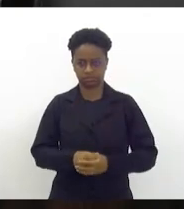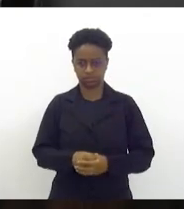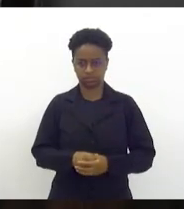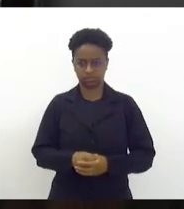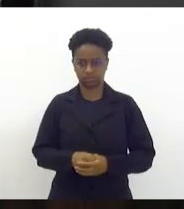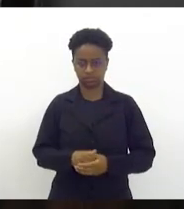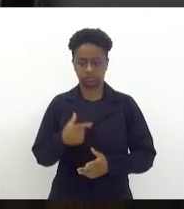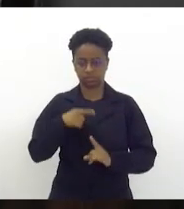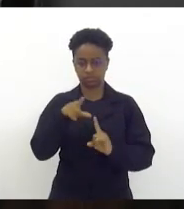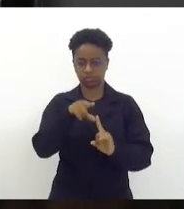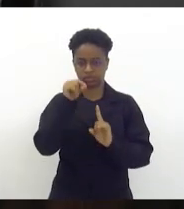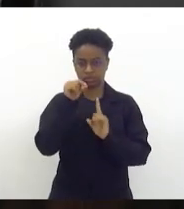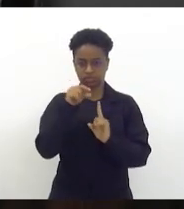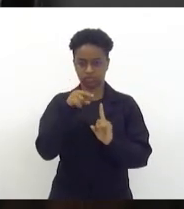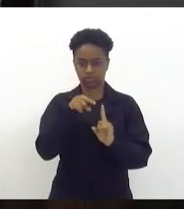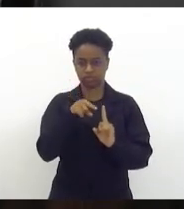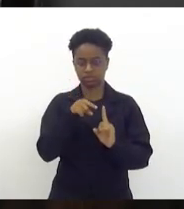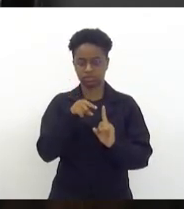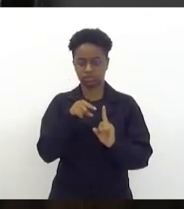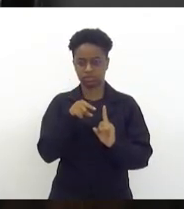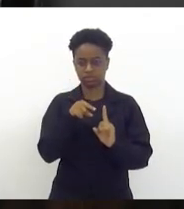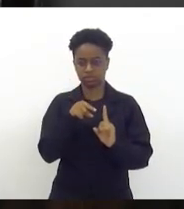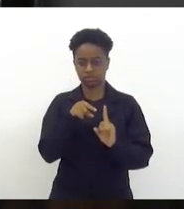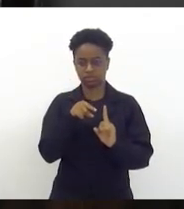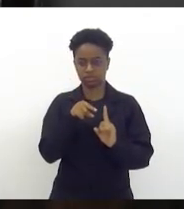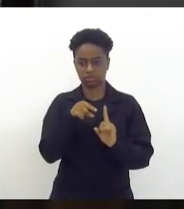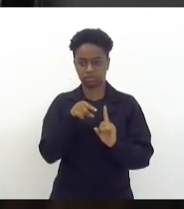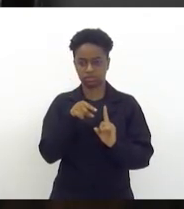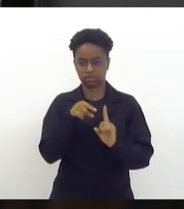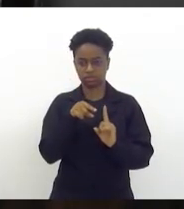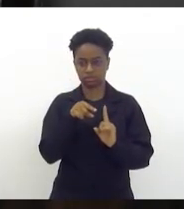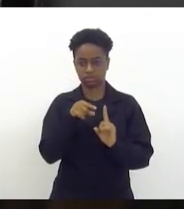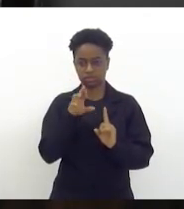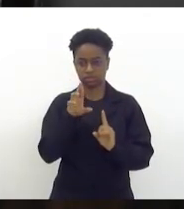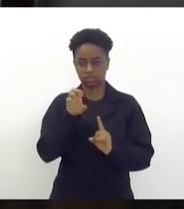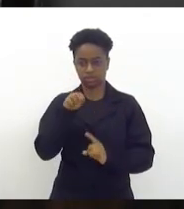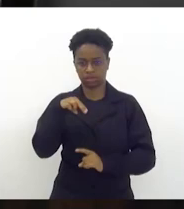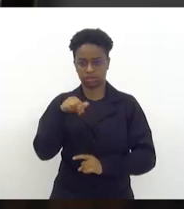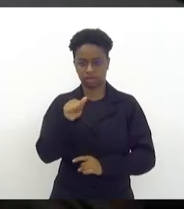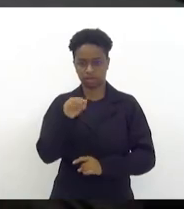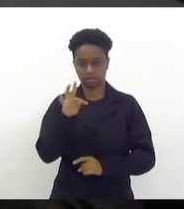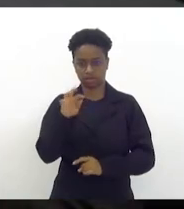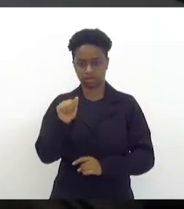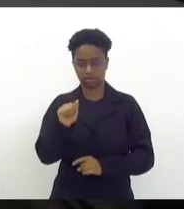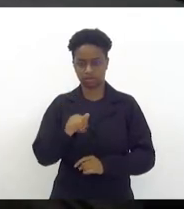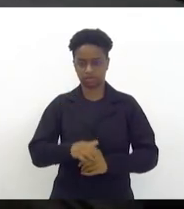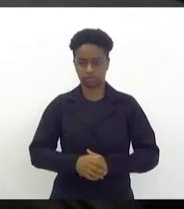Designar. Como relator especial, deputada Renata Souza, por favor.